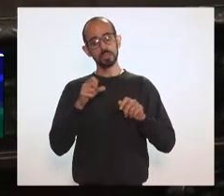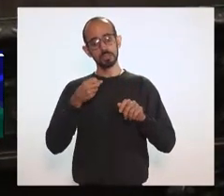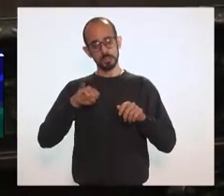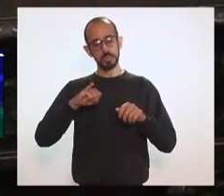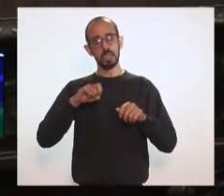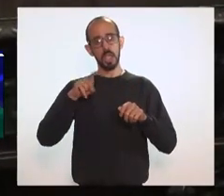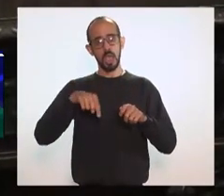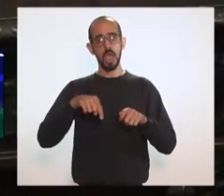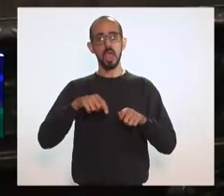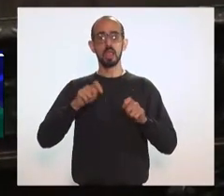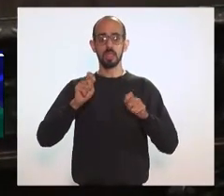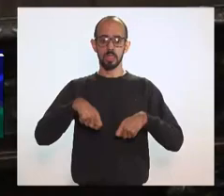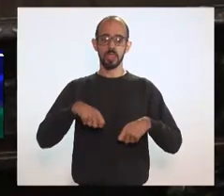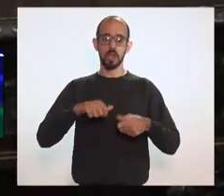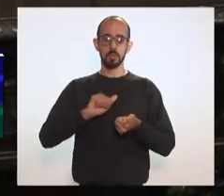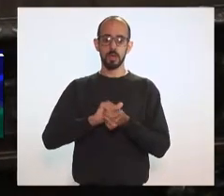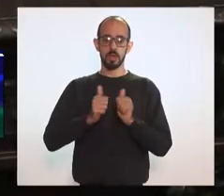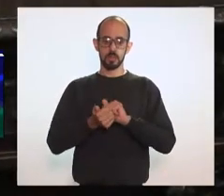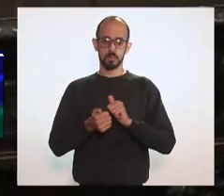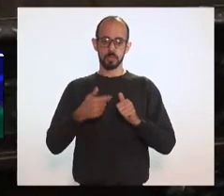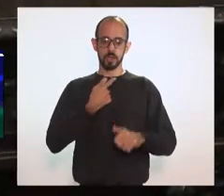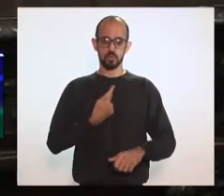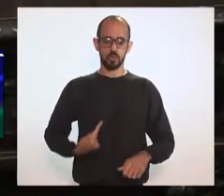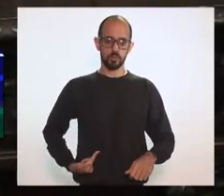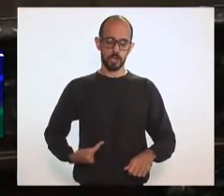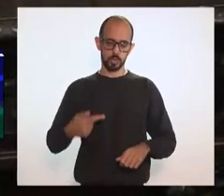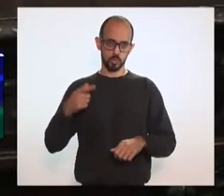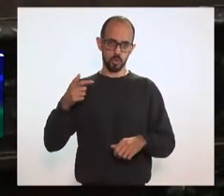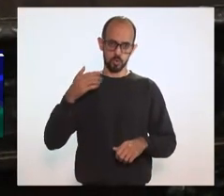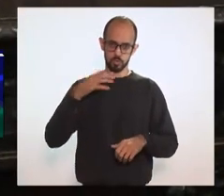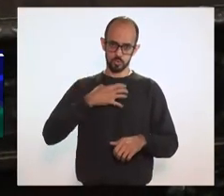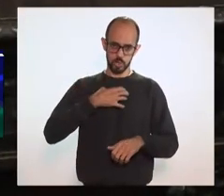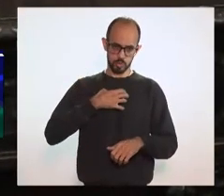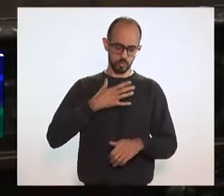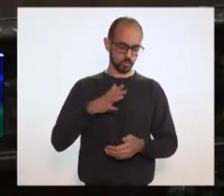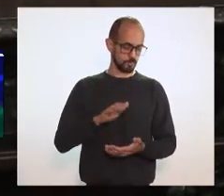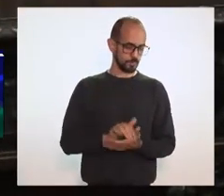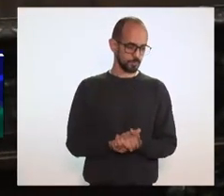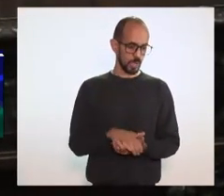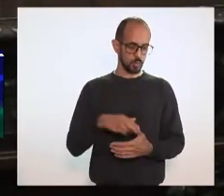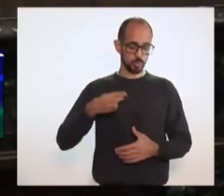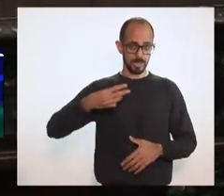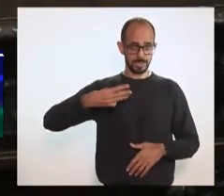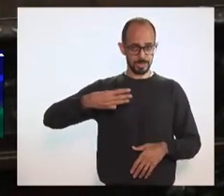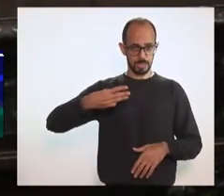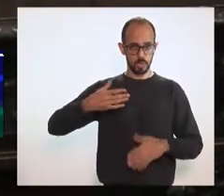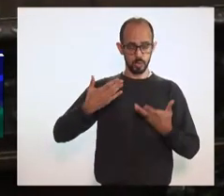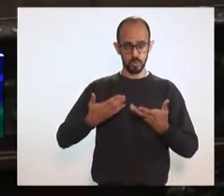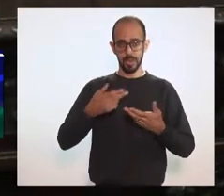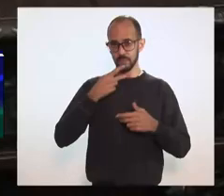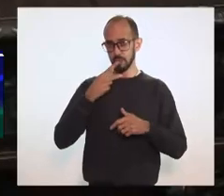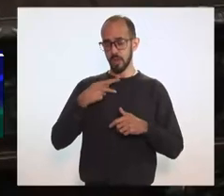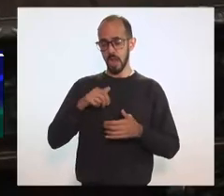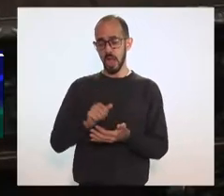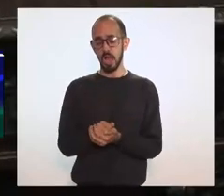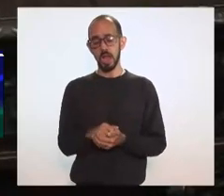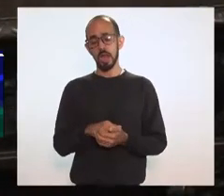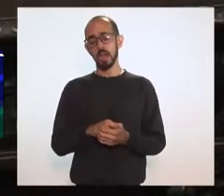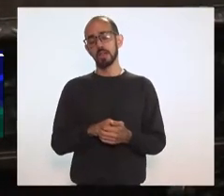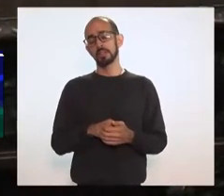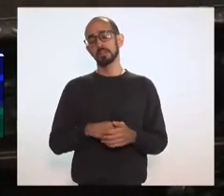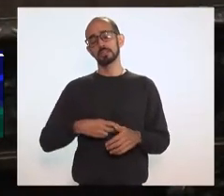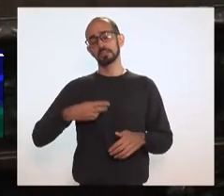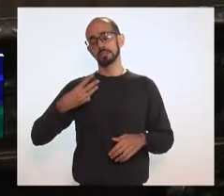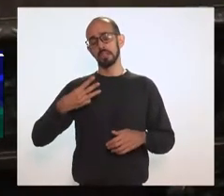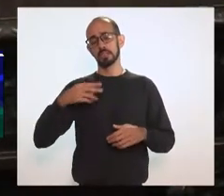o envio da mensagem do governador. E a terceira questão que quero falar, quero abordar nessas três notas